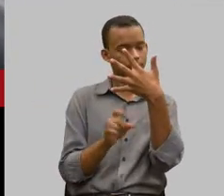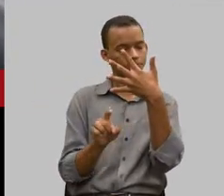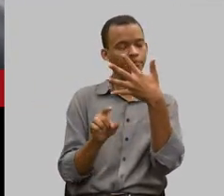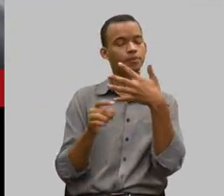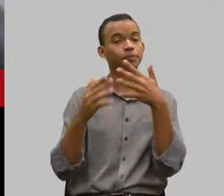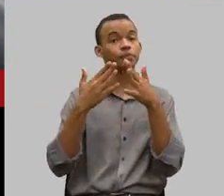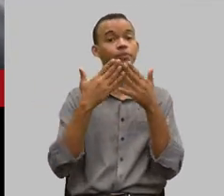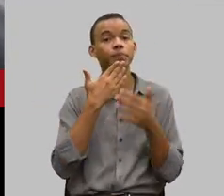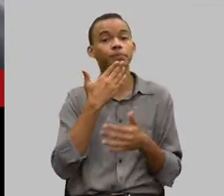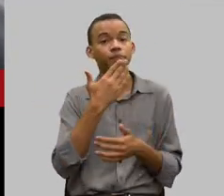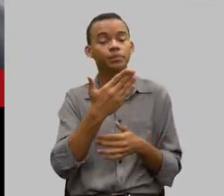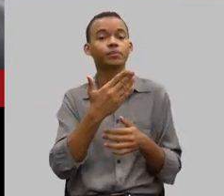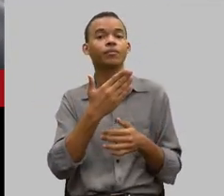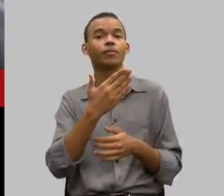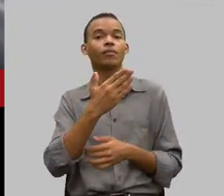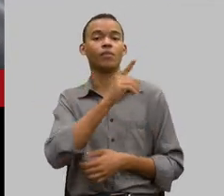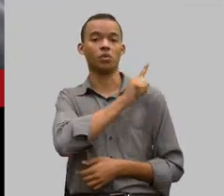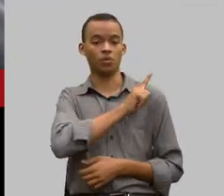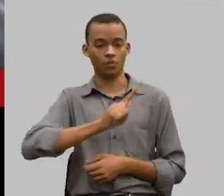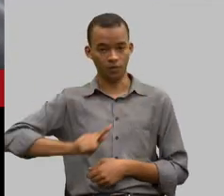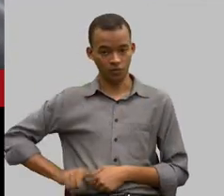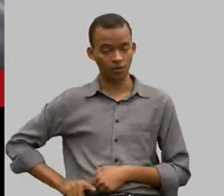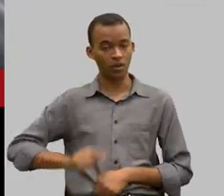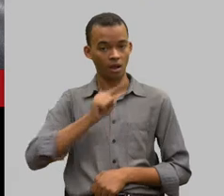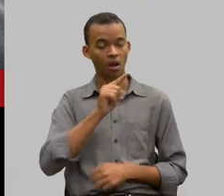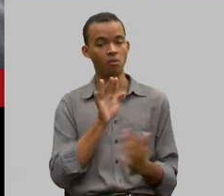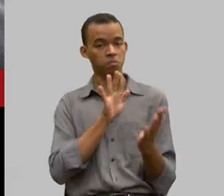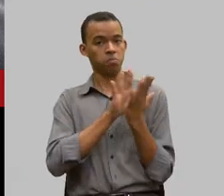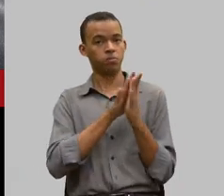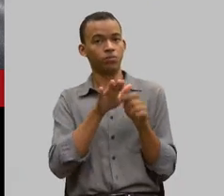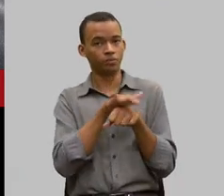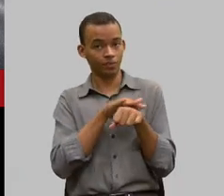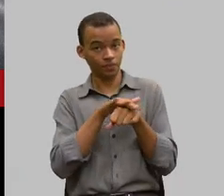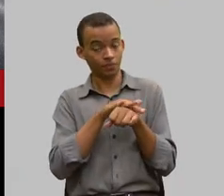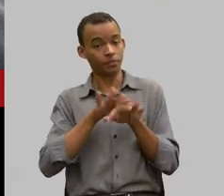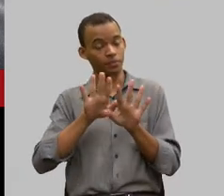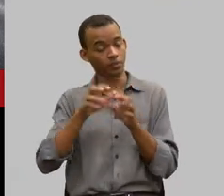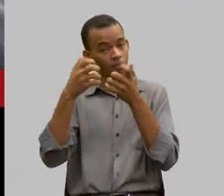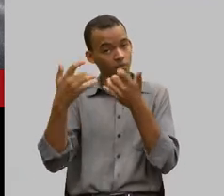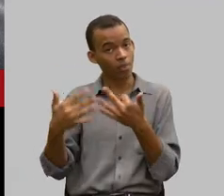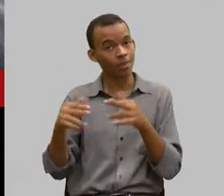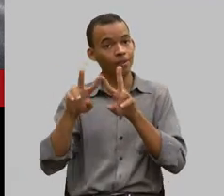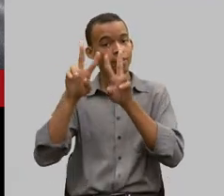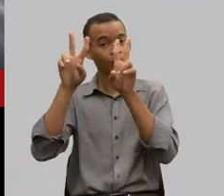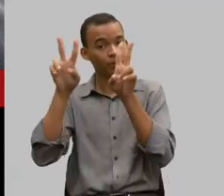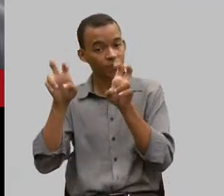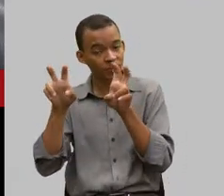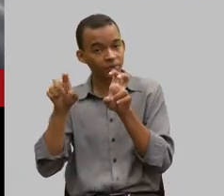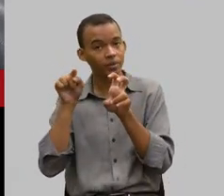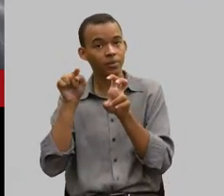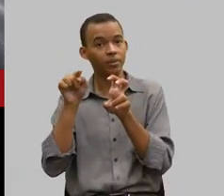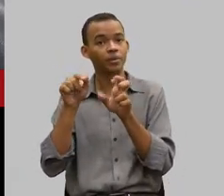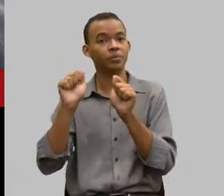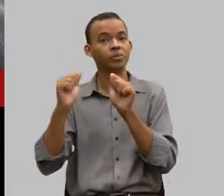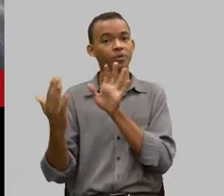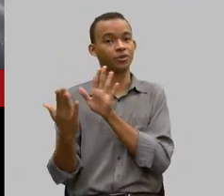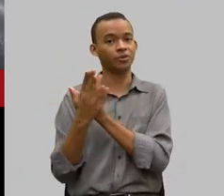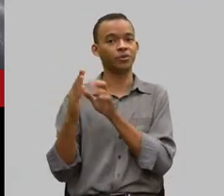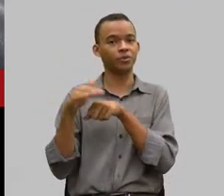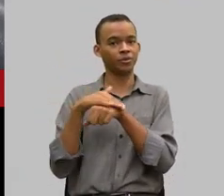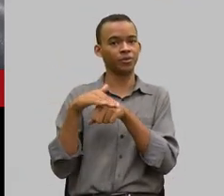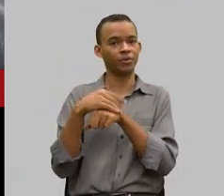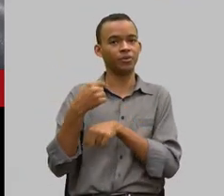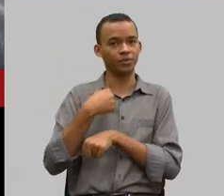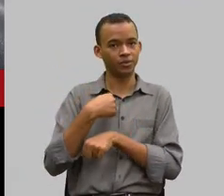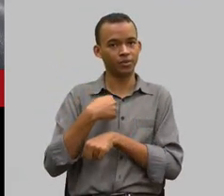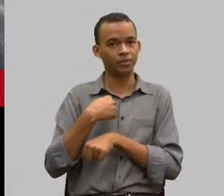Pediu sim uma audiência ao governador do Estado mas como o assunto a ser tratado podia ser tratado comigo e eu